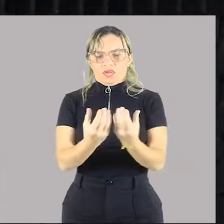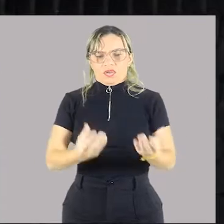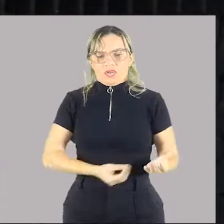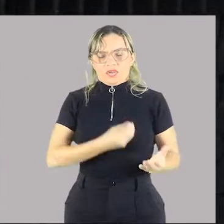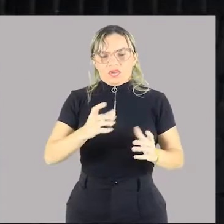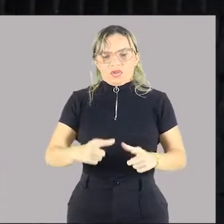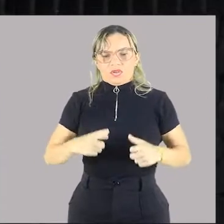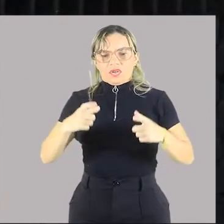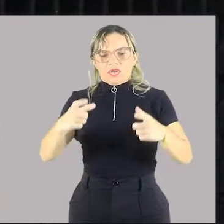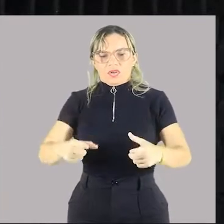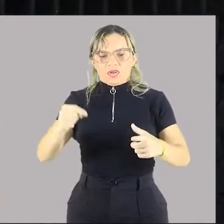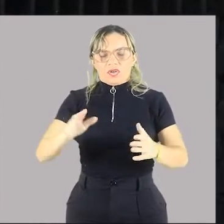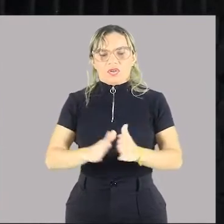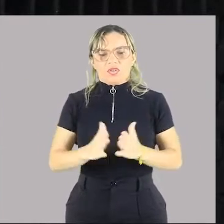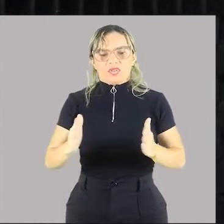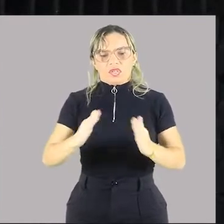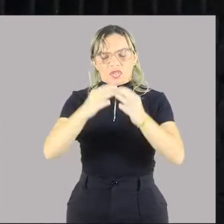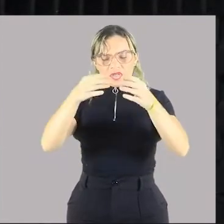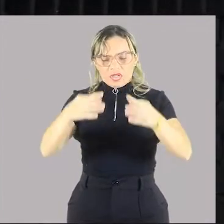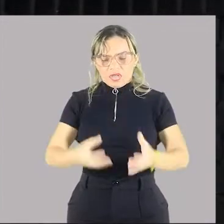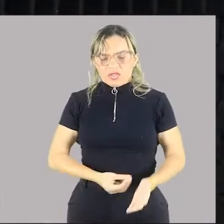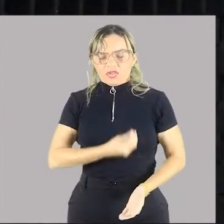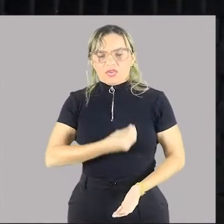têm direito à sua propriedade.